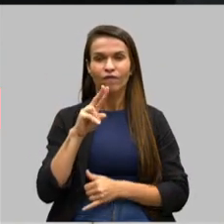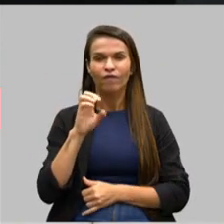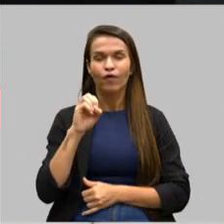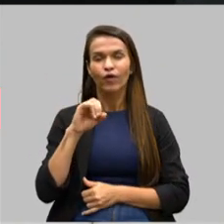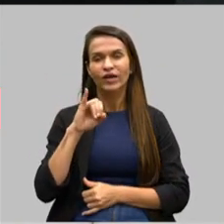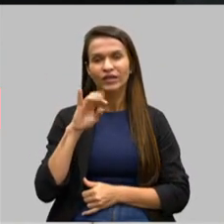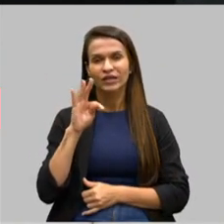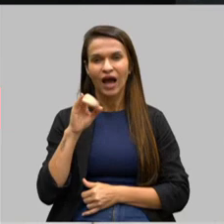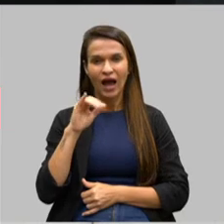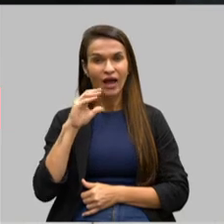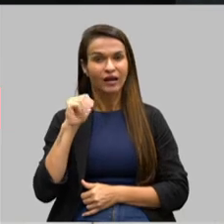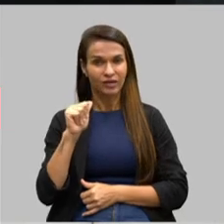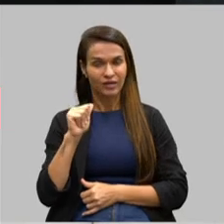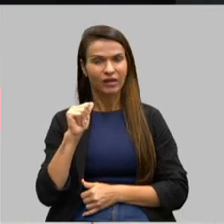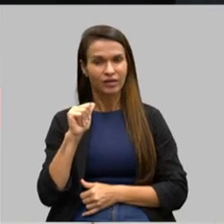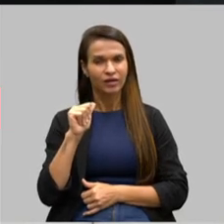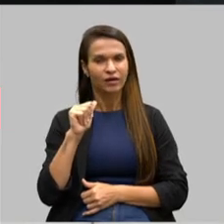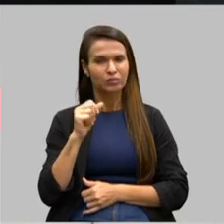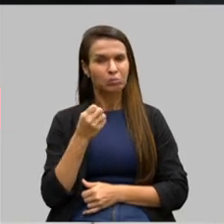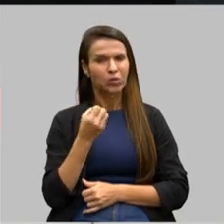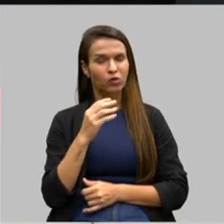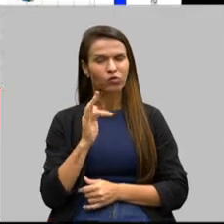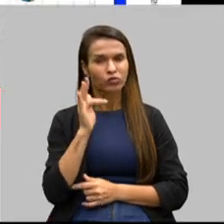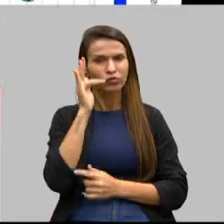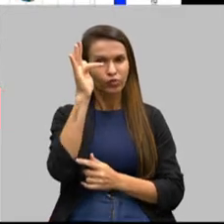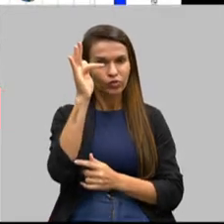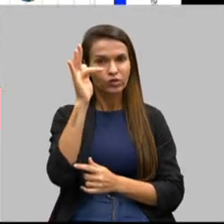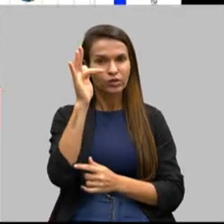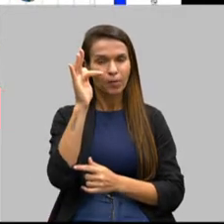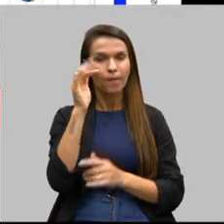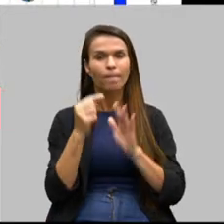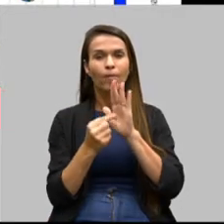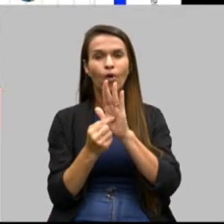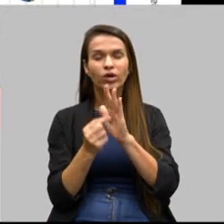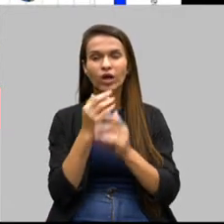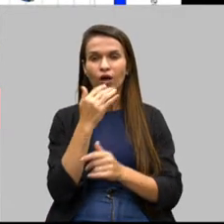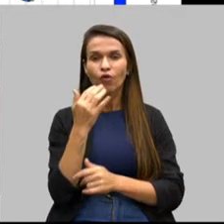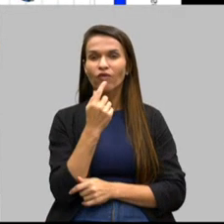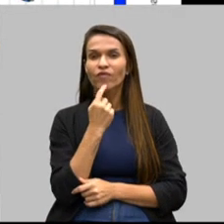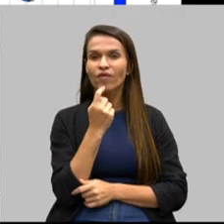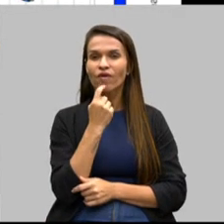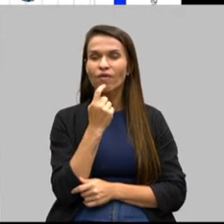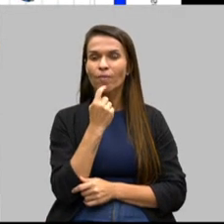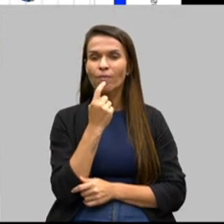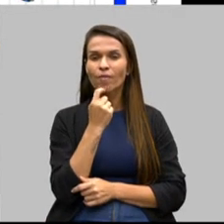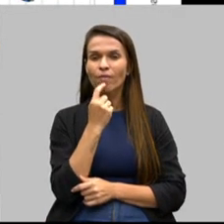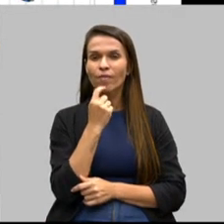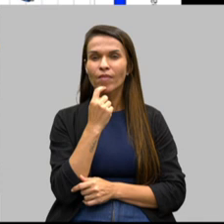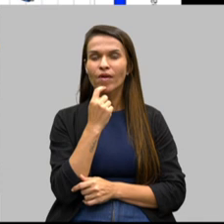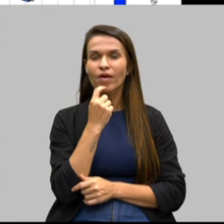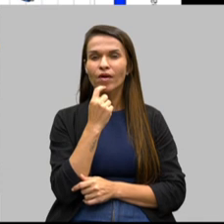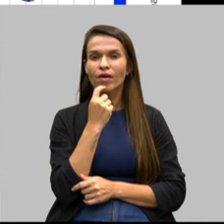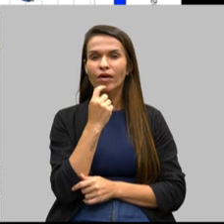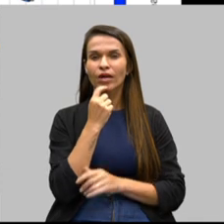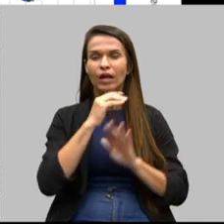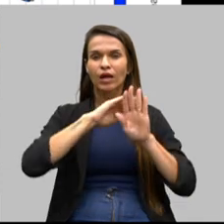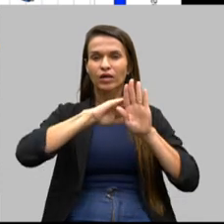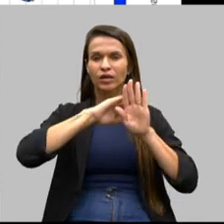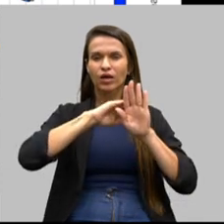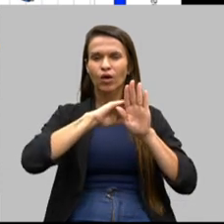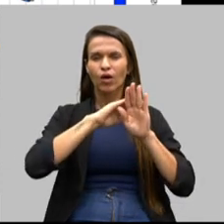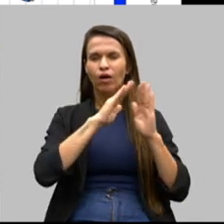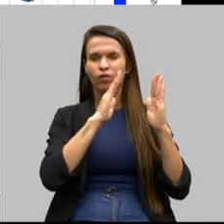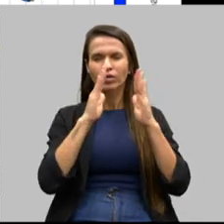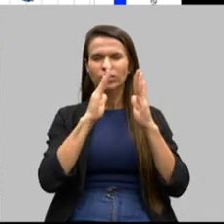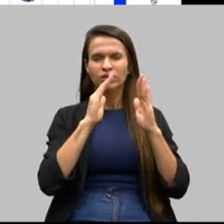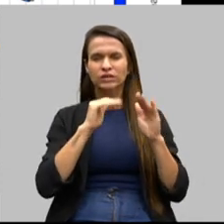promissor e, no futuro, esse mapa com borrão vermelho no fundo, que é a estação de setembro, outubro, novembro, para o